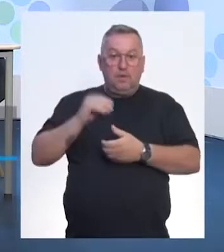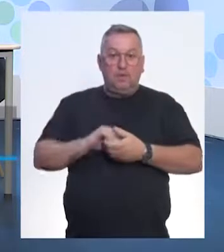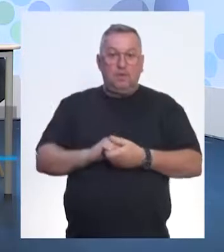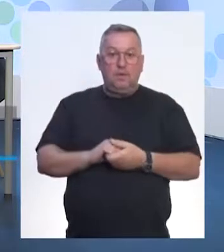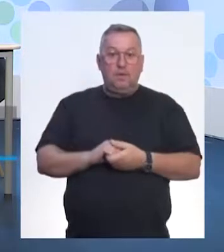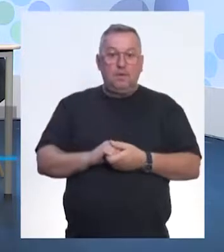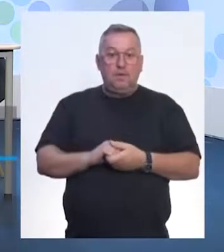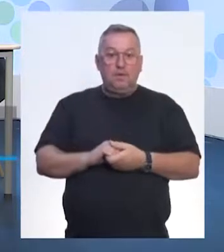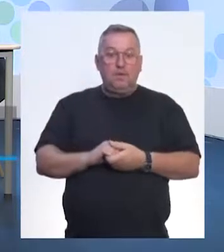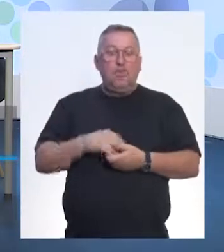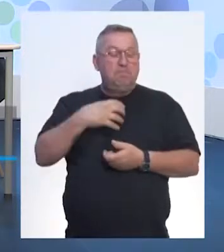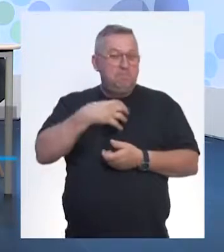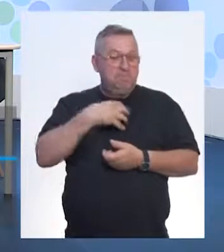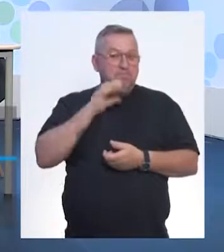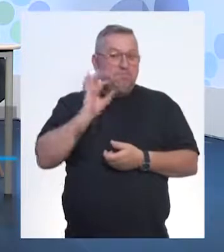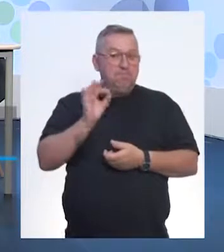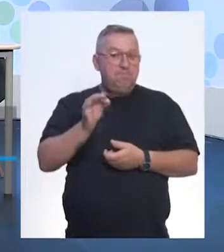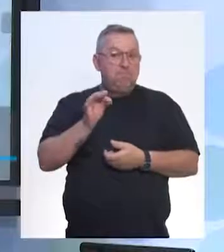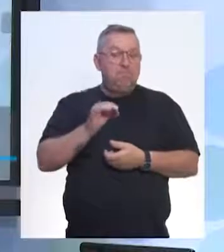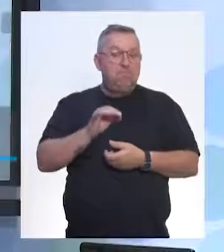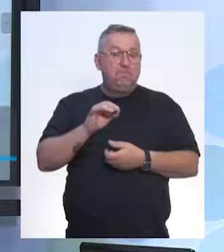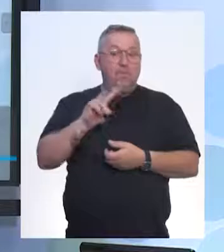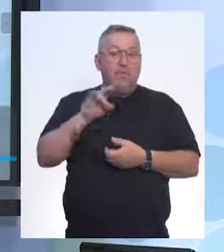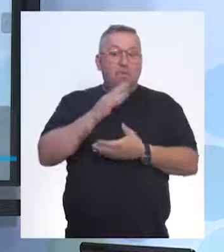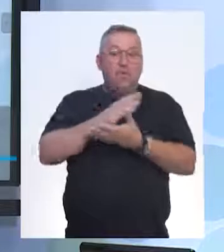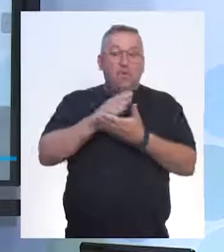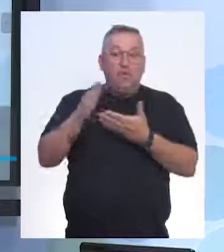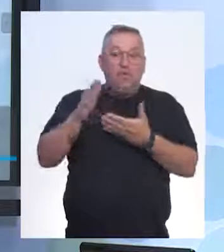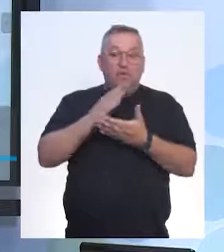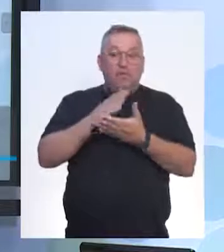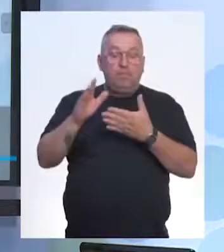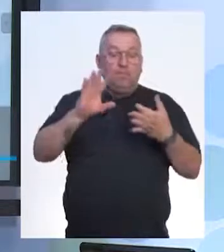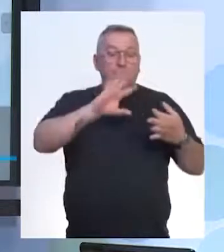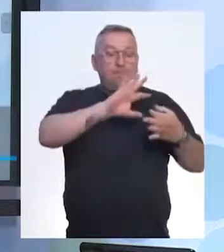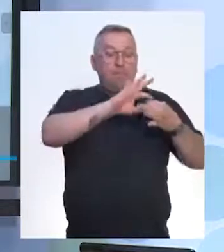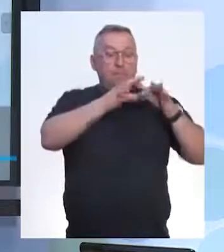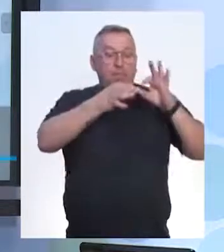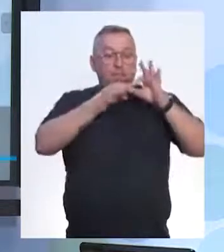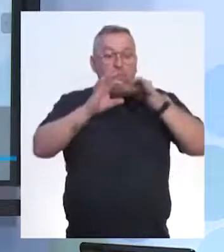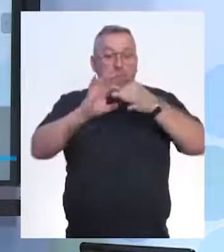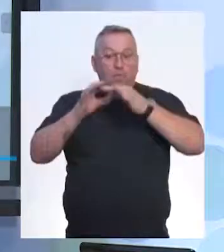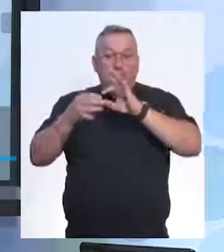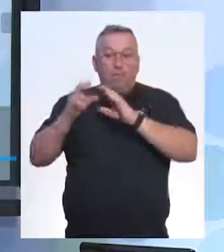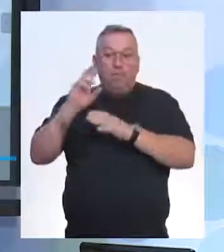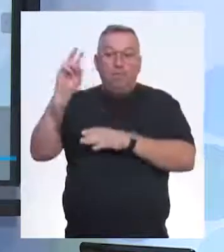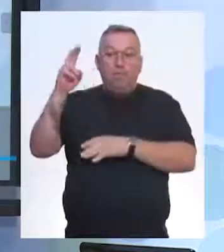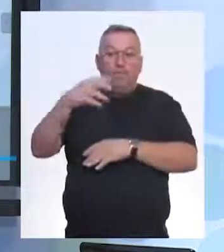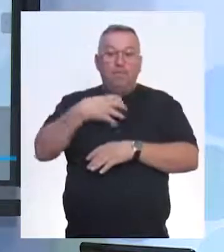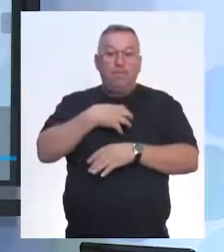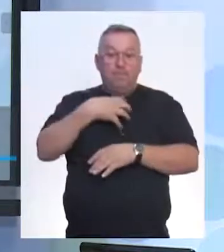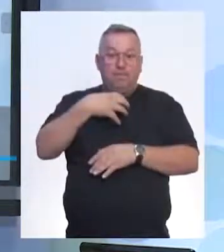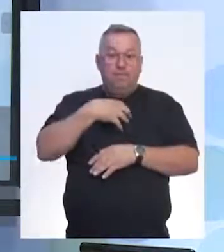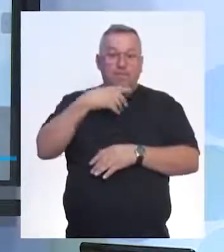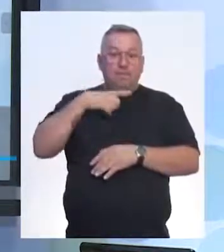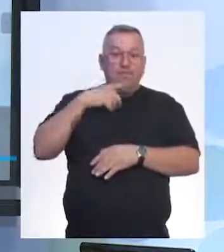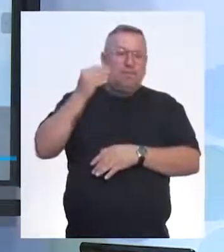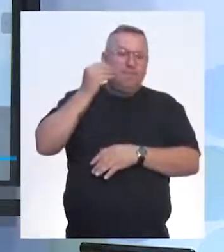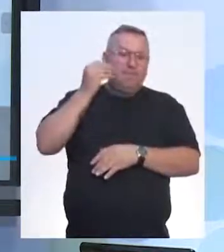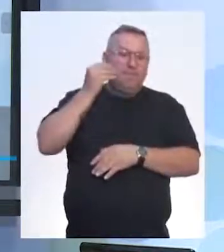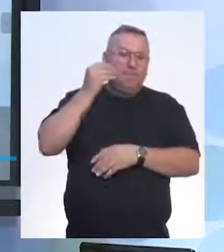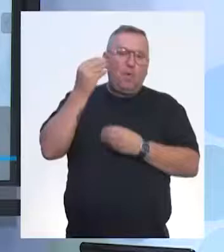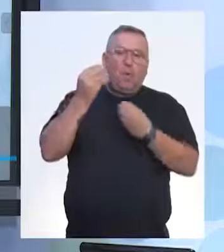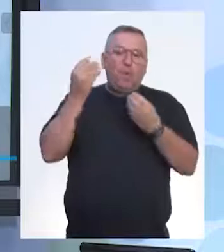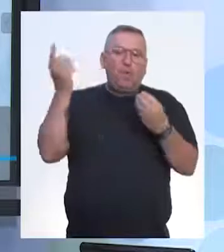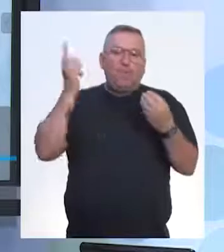é bem essa situação. Então, vamos começar com uma contextualização. Então, vamos ver uma situação e pensar como que